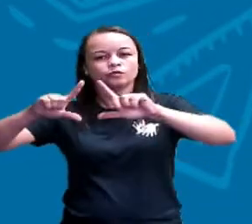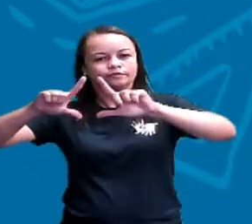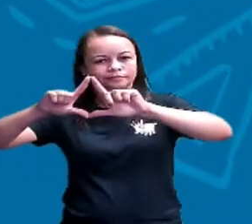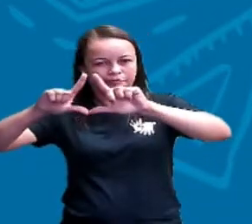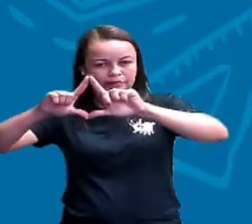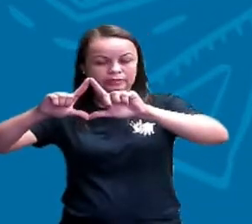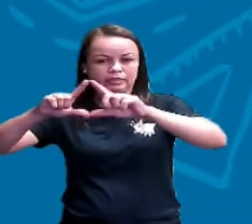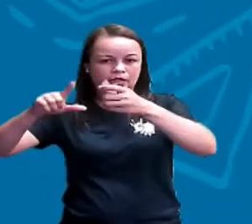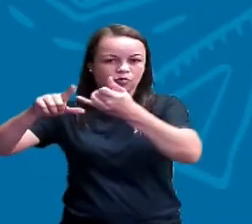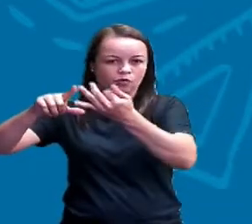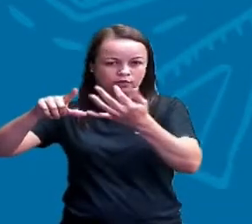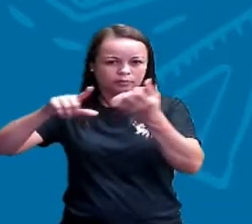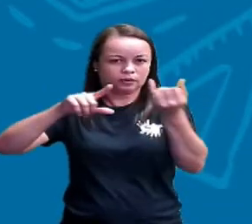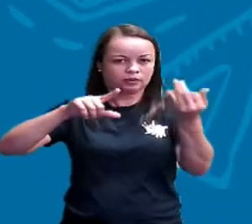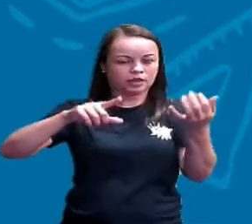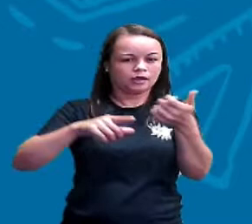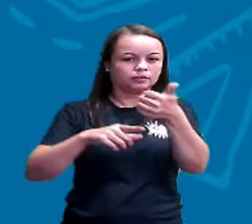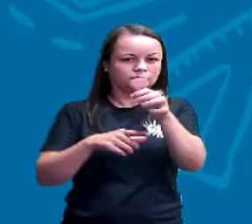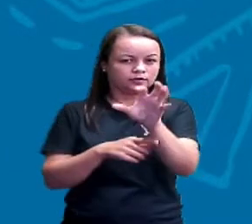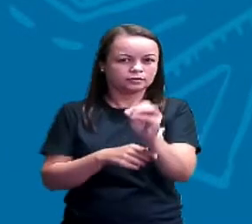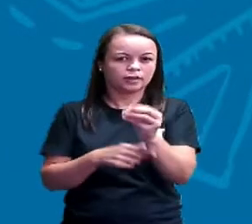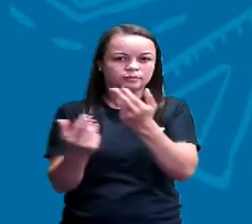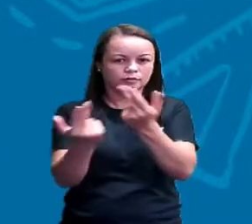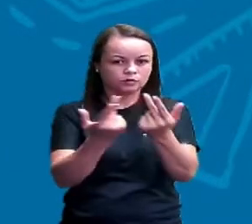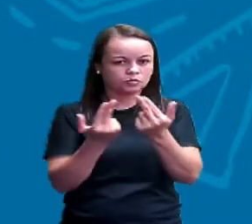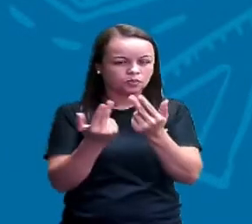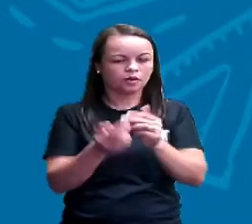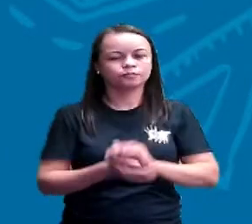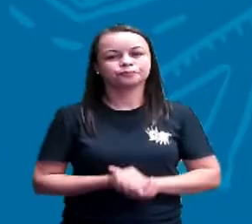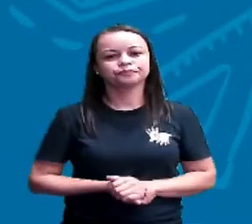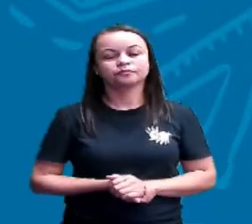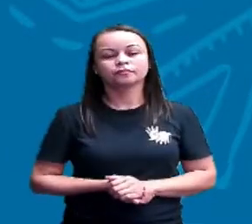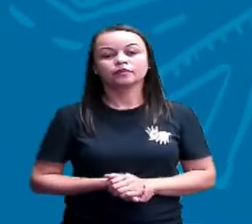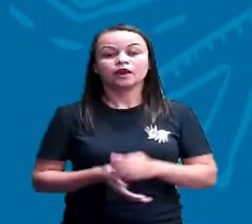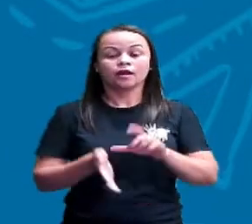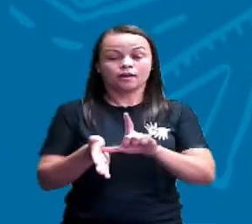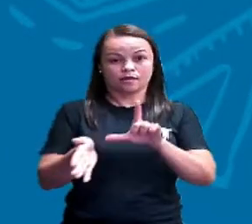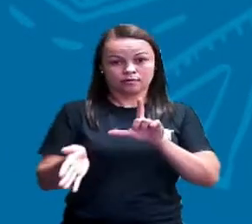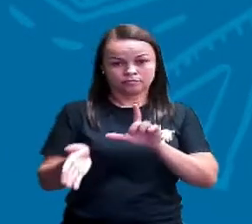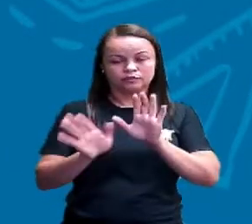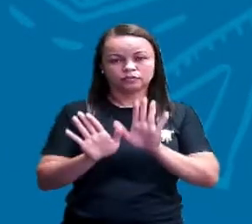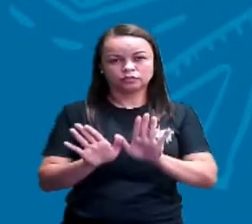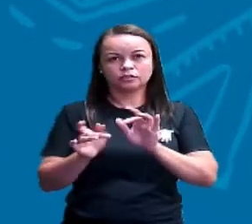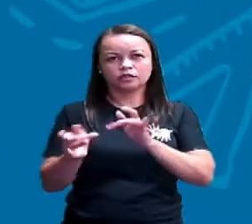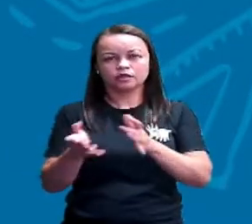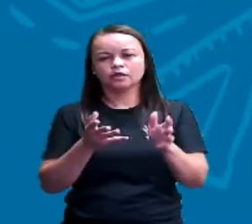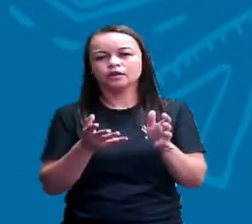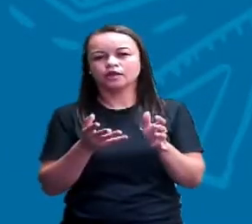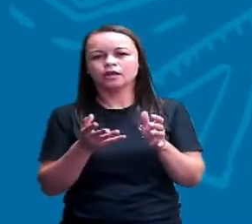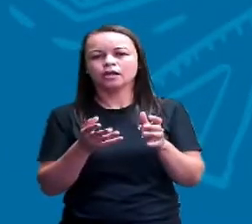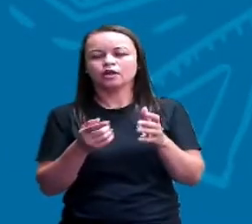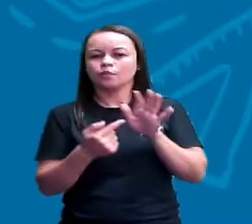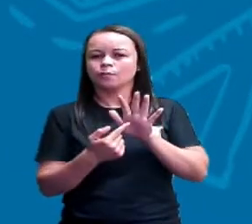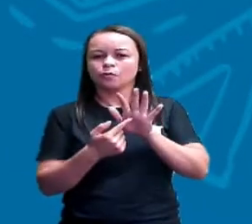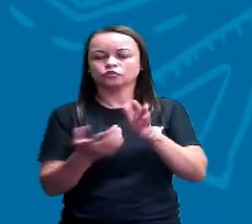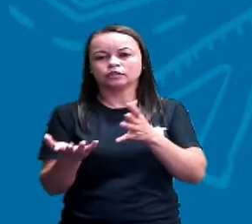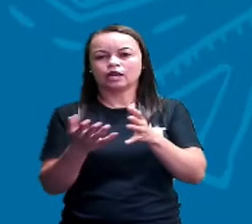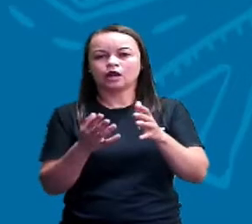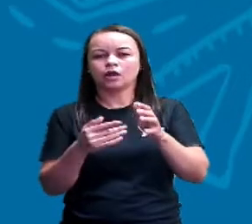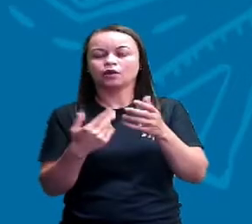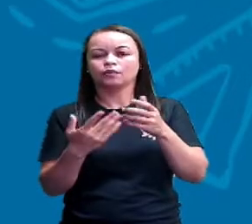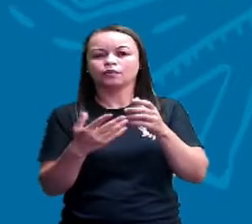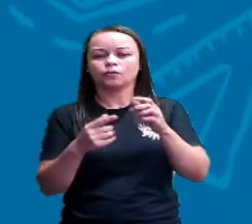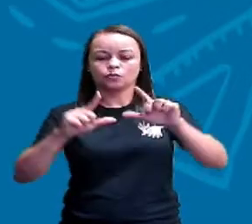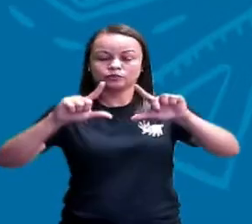triângulos. Mas antes de eu acrescentar esses 3 triângulos, eu tinha 7